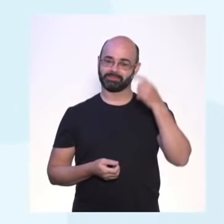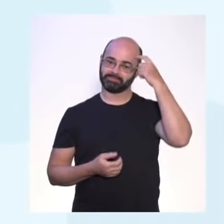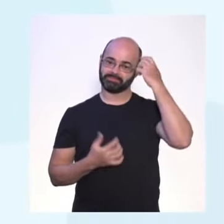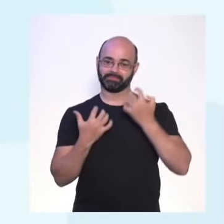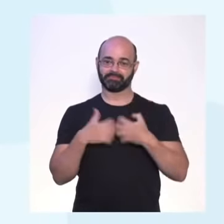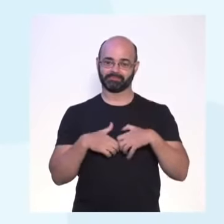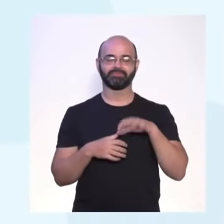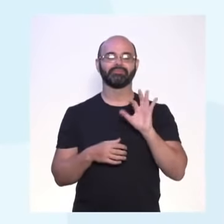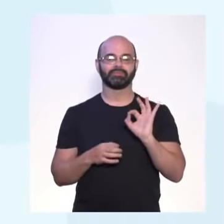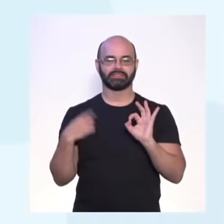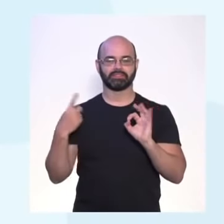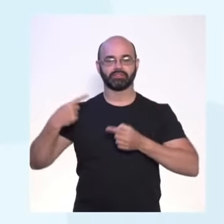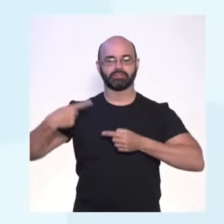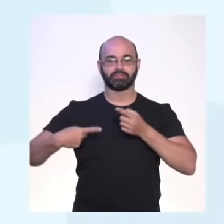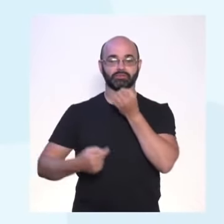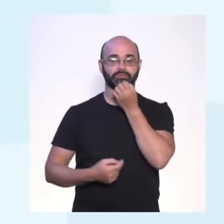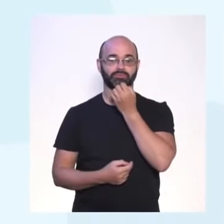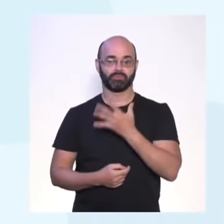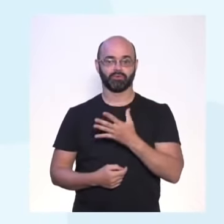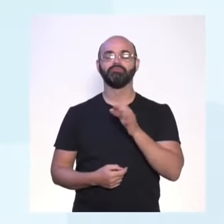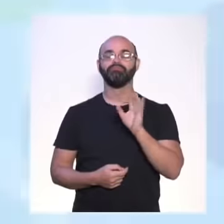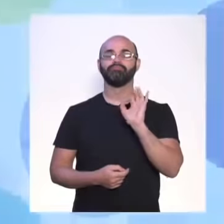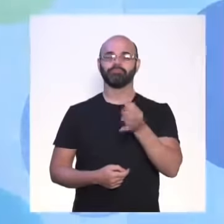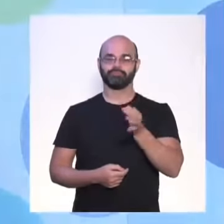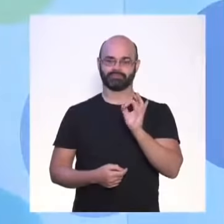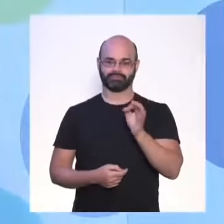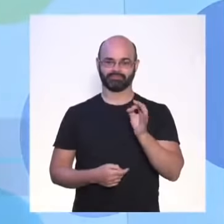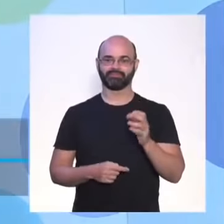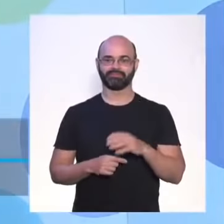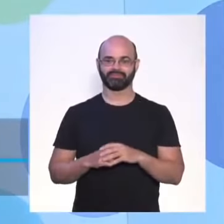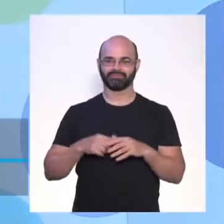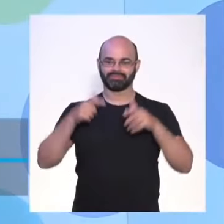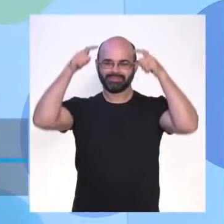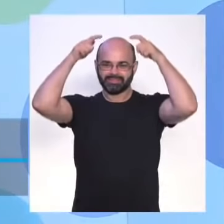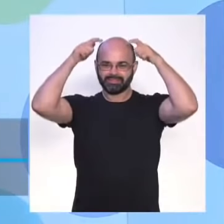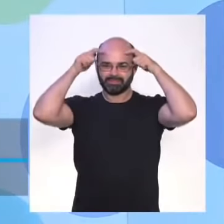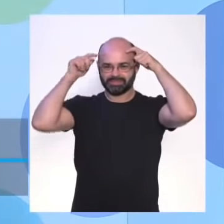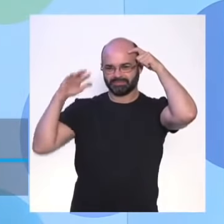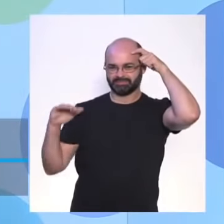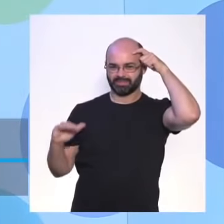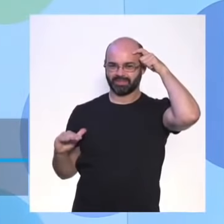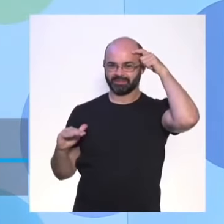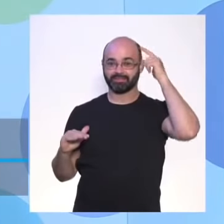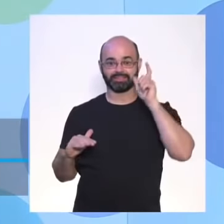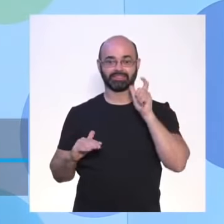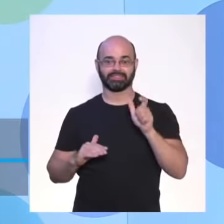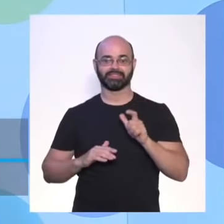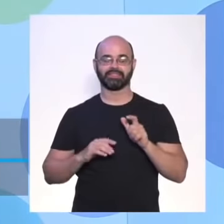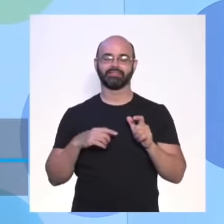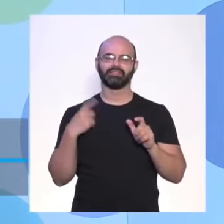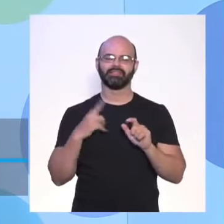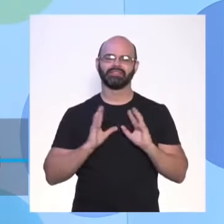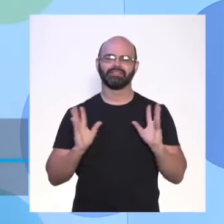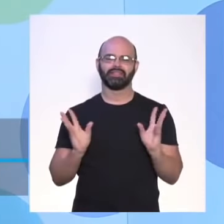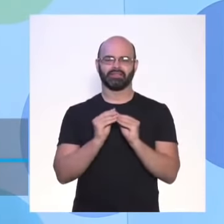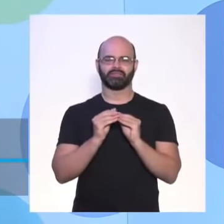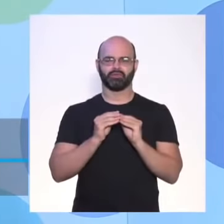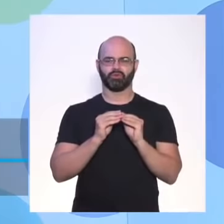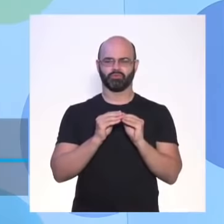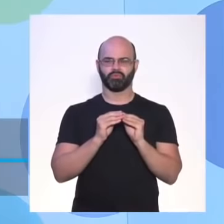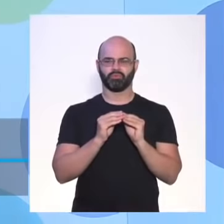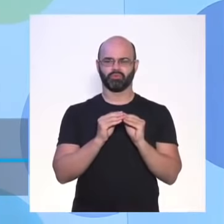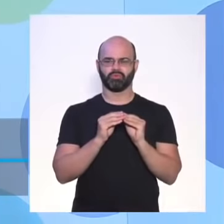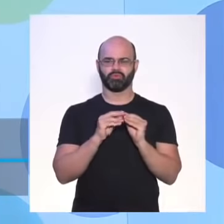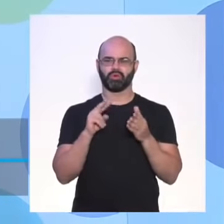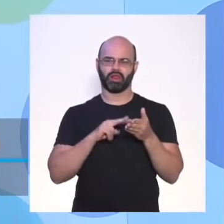isso né não é não é um debate bom esse debate falando sobre o Pequeno Príncipe a gente vai deitar em um resumo aqui um